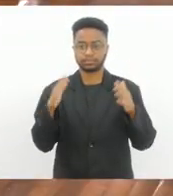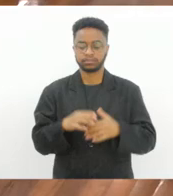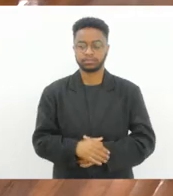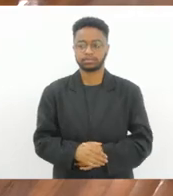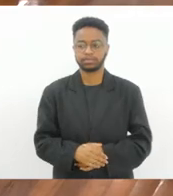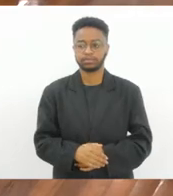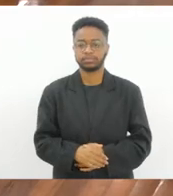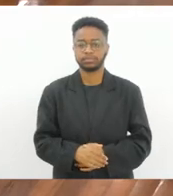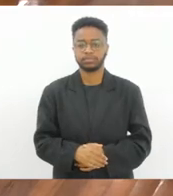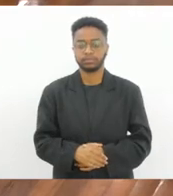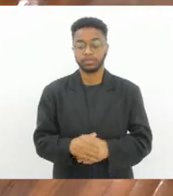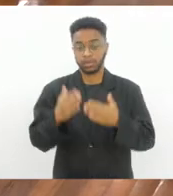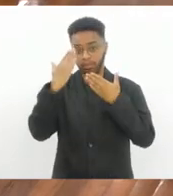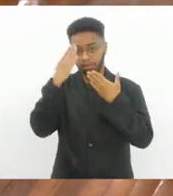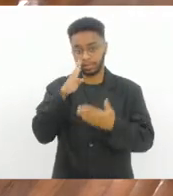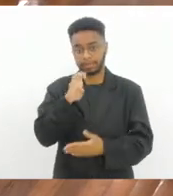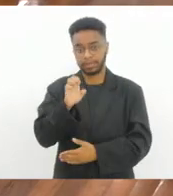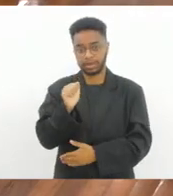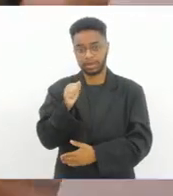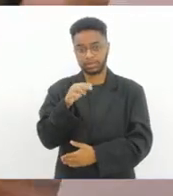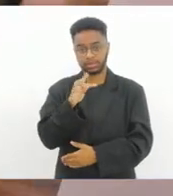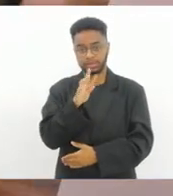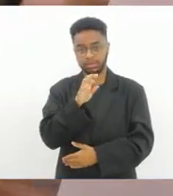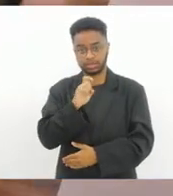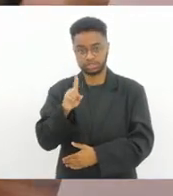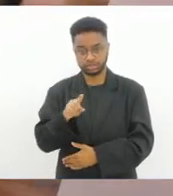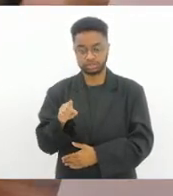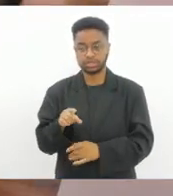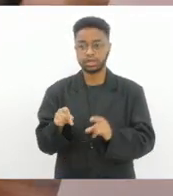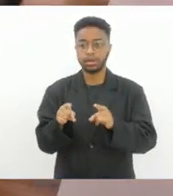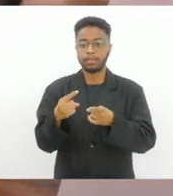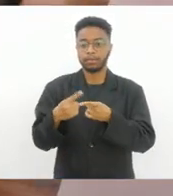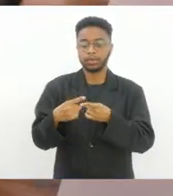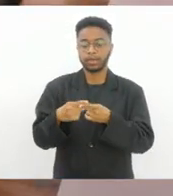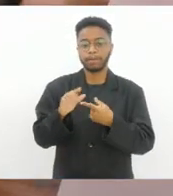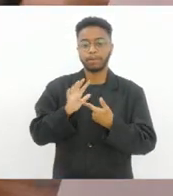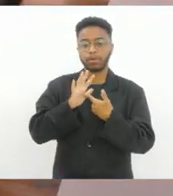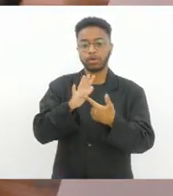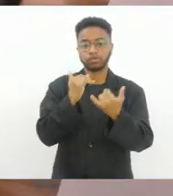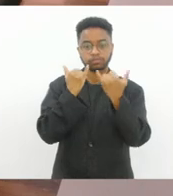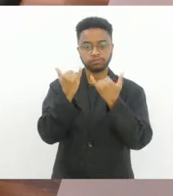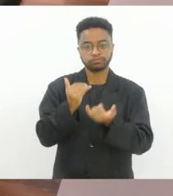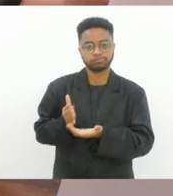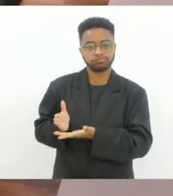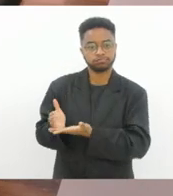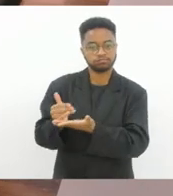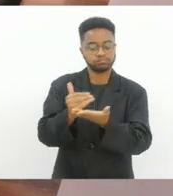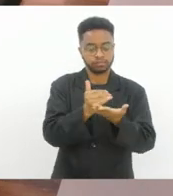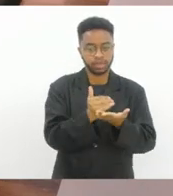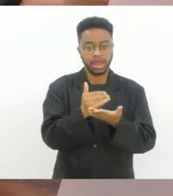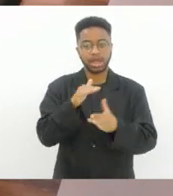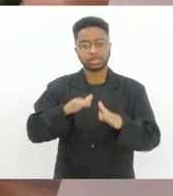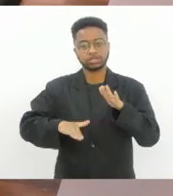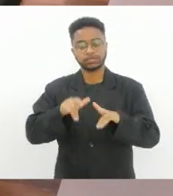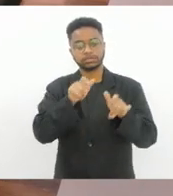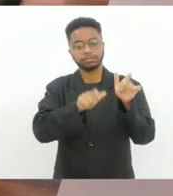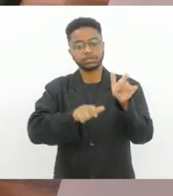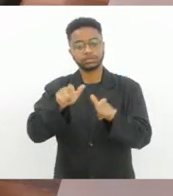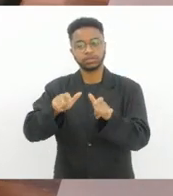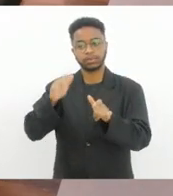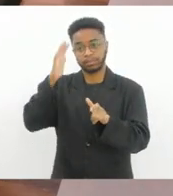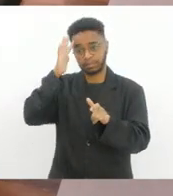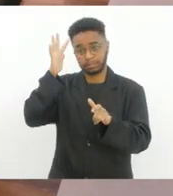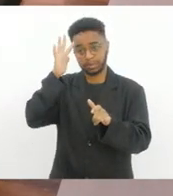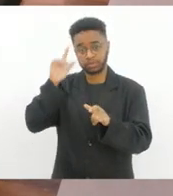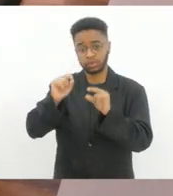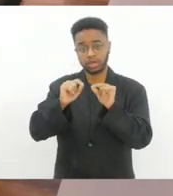Muito obrigada, senhora Beatriz Adura, que traz aqui dados compilados. Muitas vezes as pessoas vão pensar que eu sou